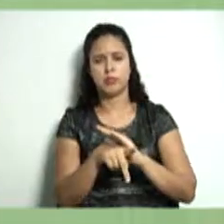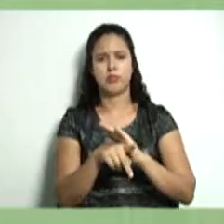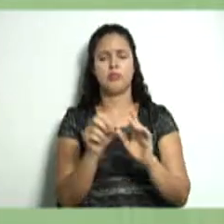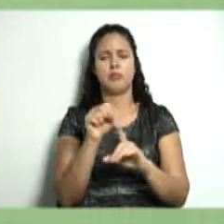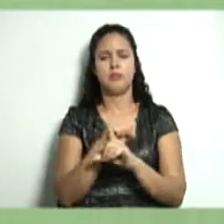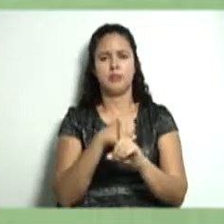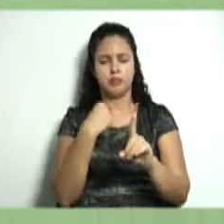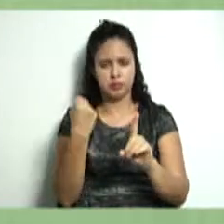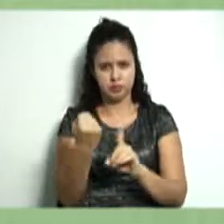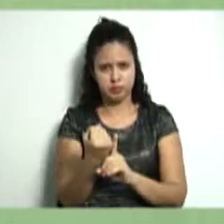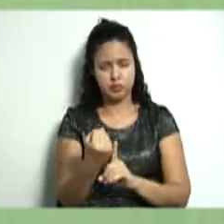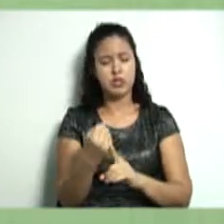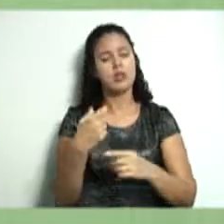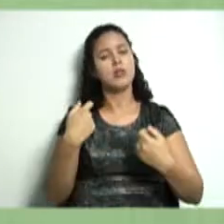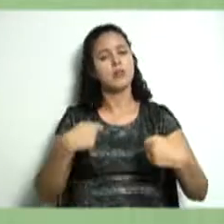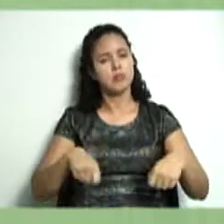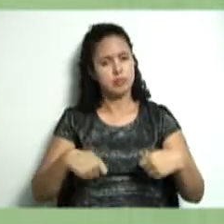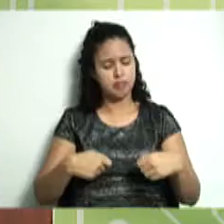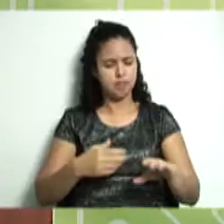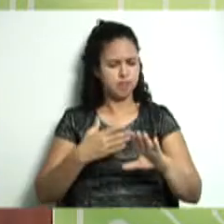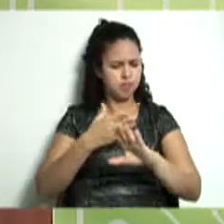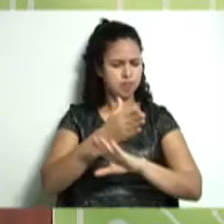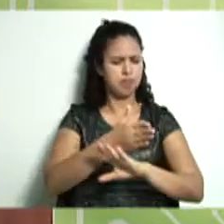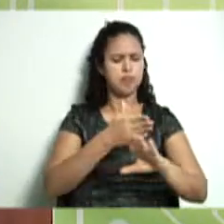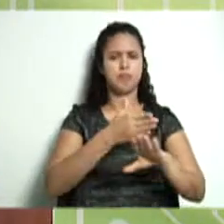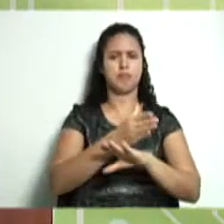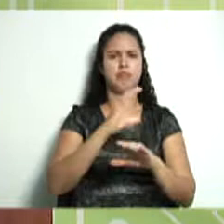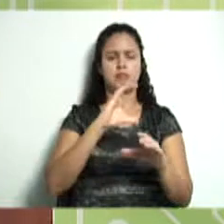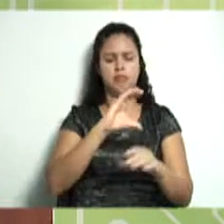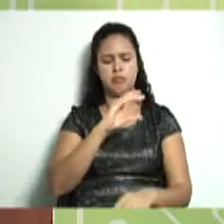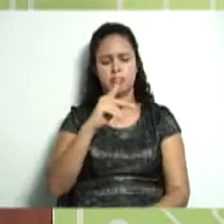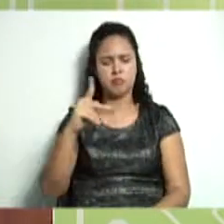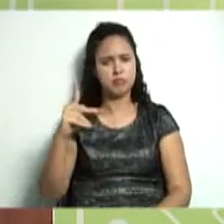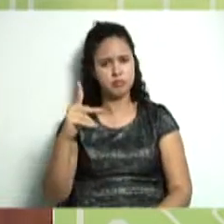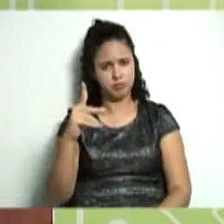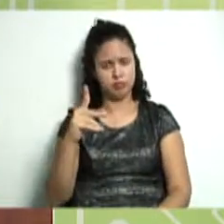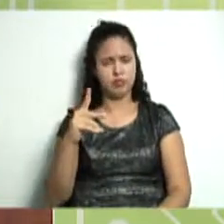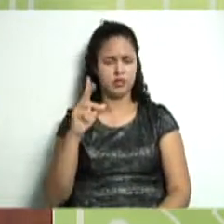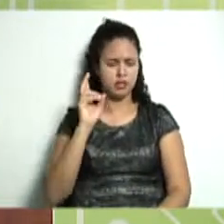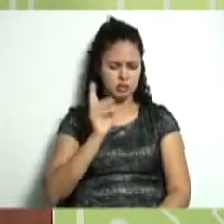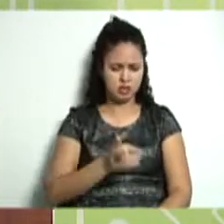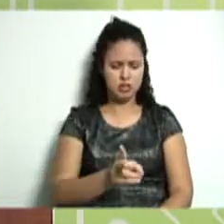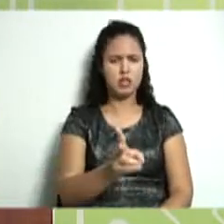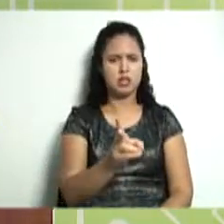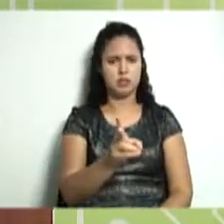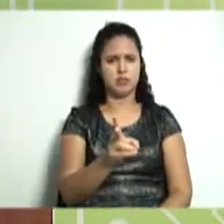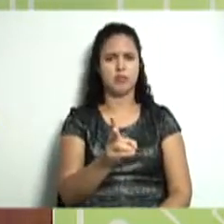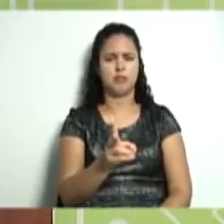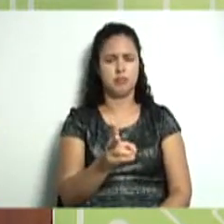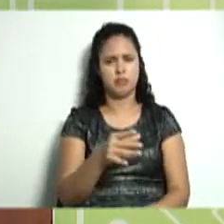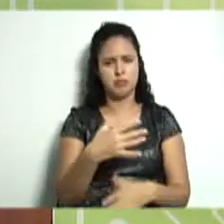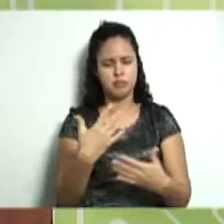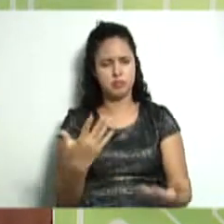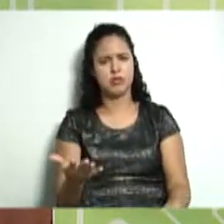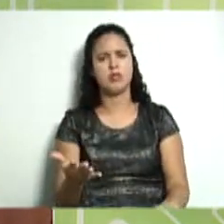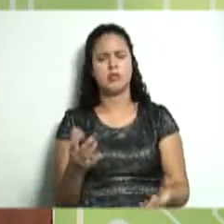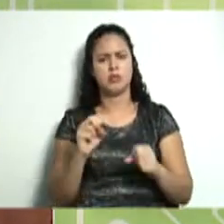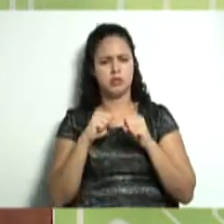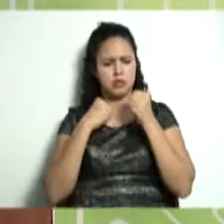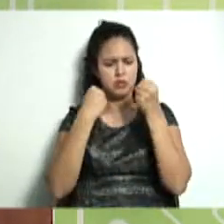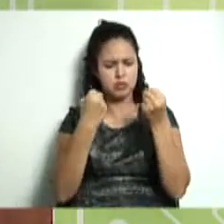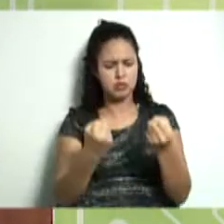uma ação de participação contínua. Então, frequentar é você realmente